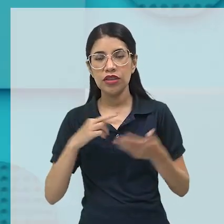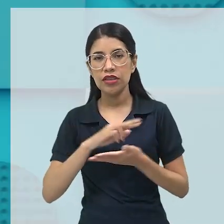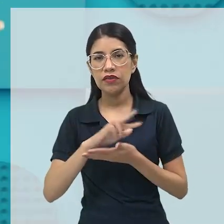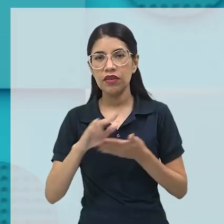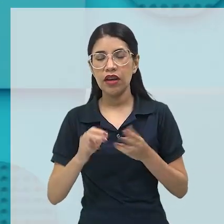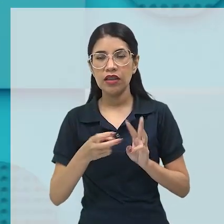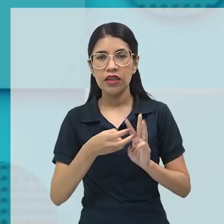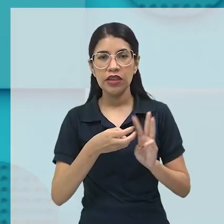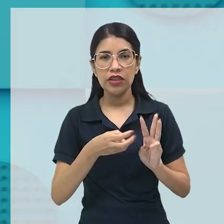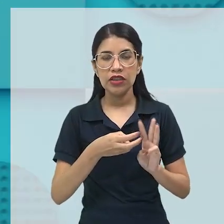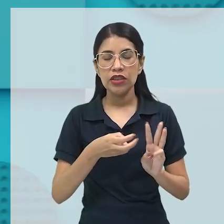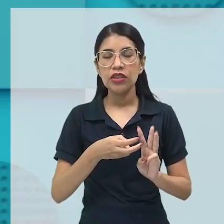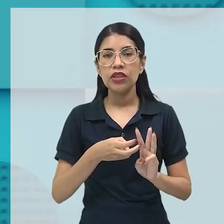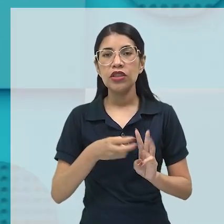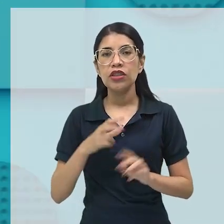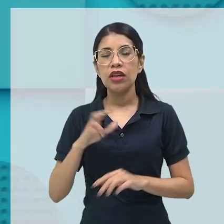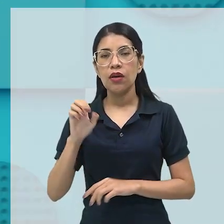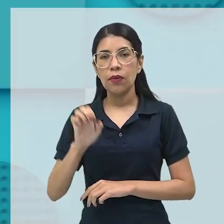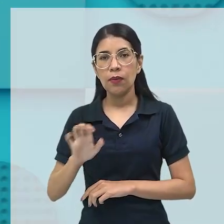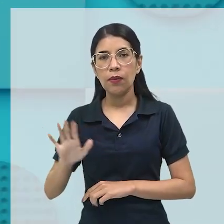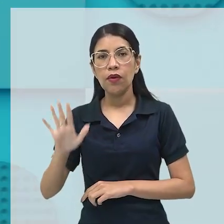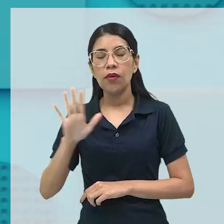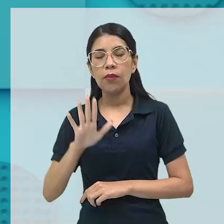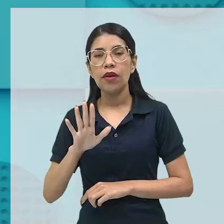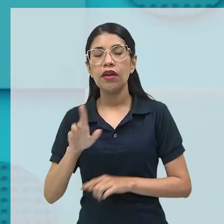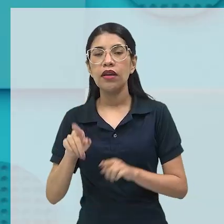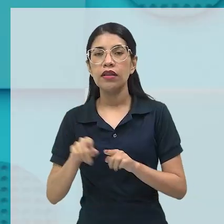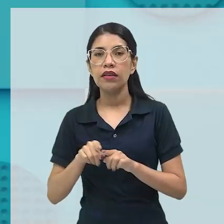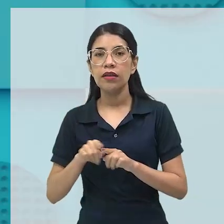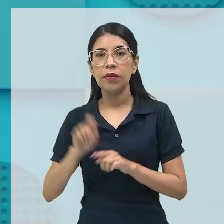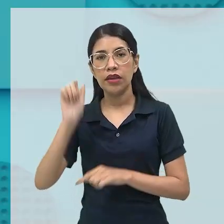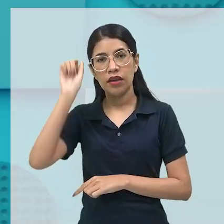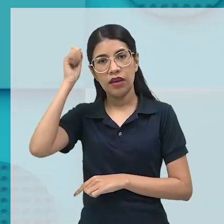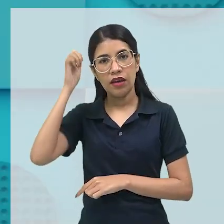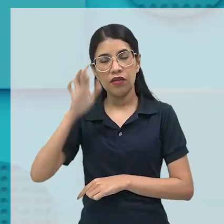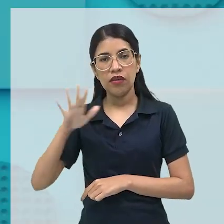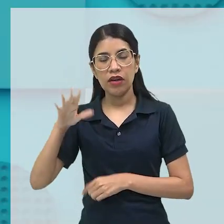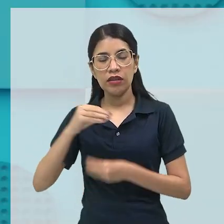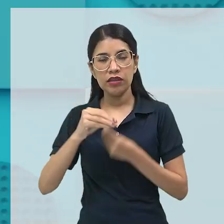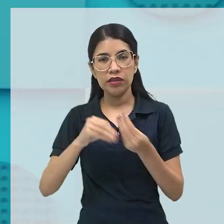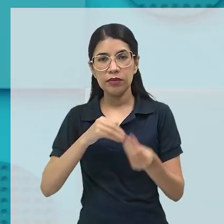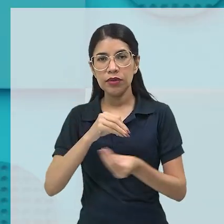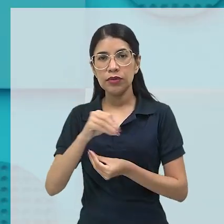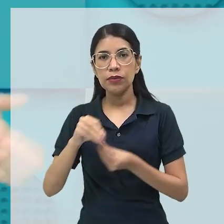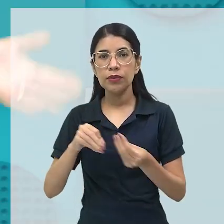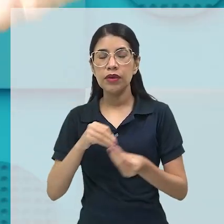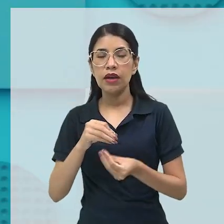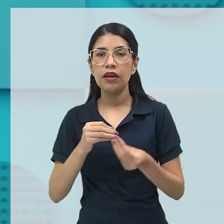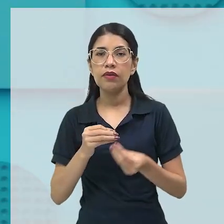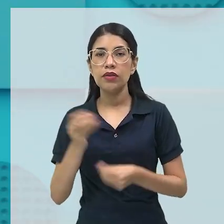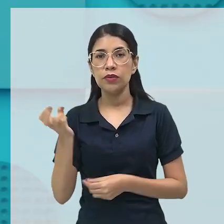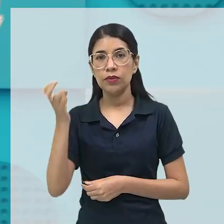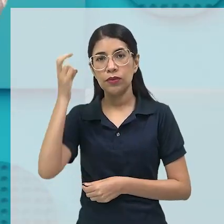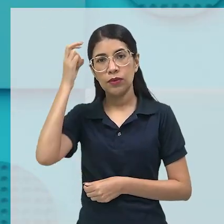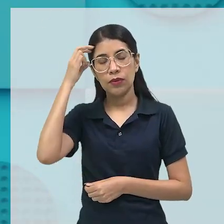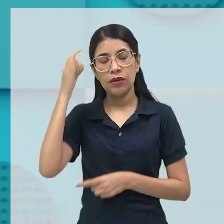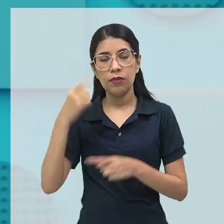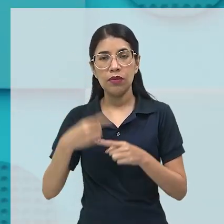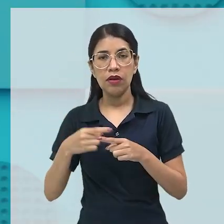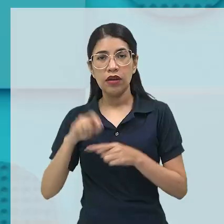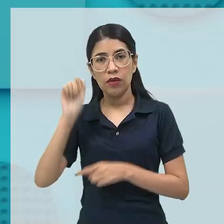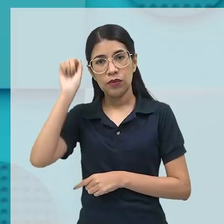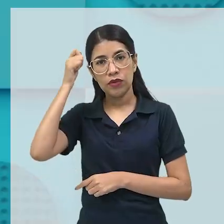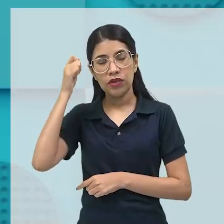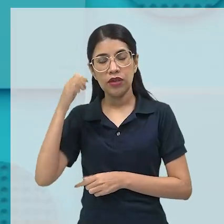cultura indígena, da cultura europeia e da cultura africana também, porque os africanos, os negros